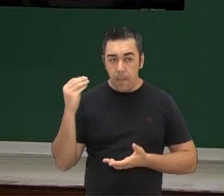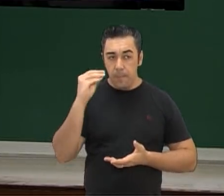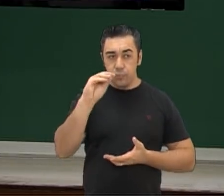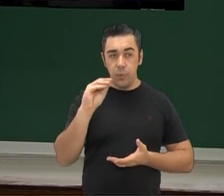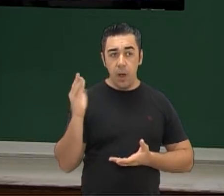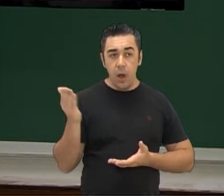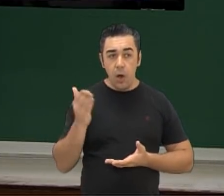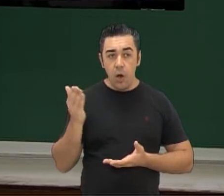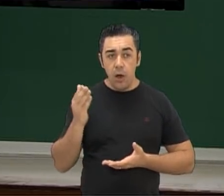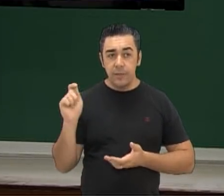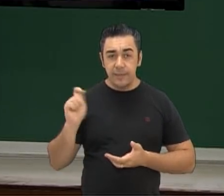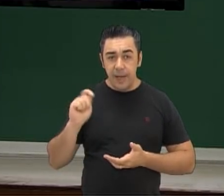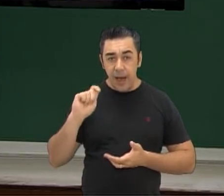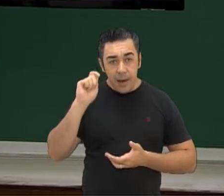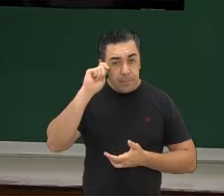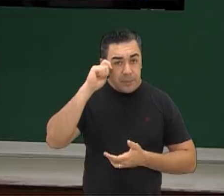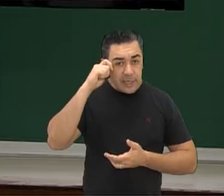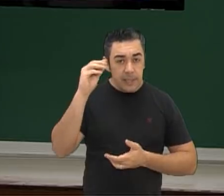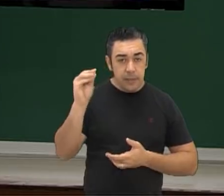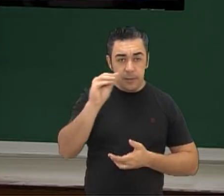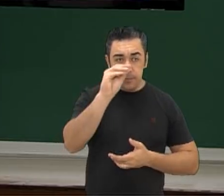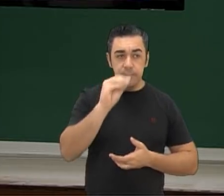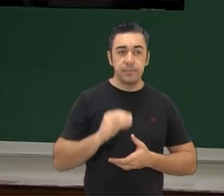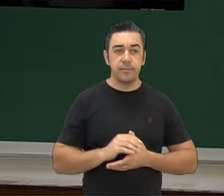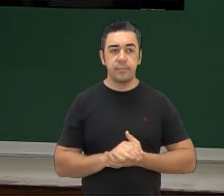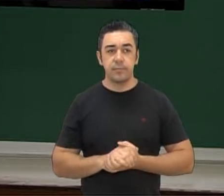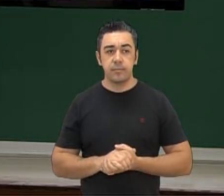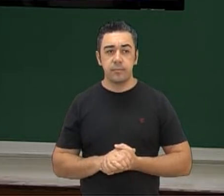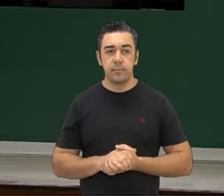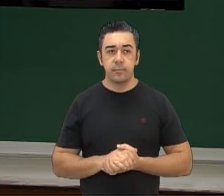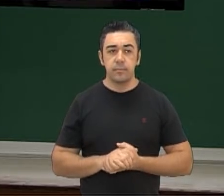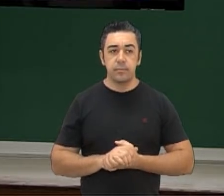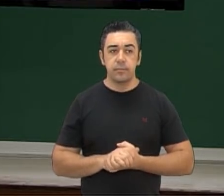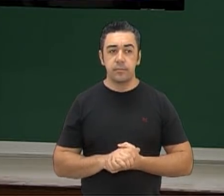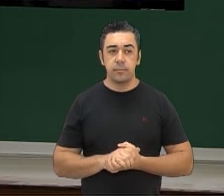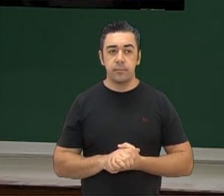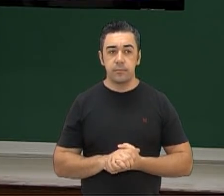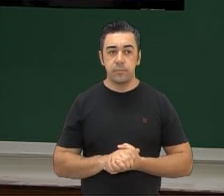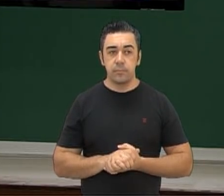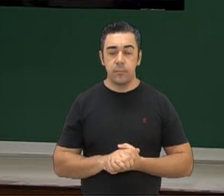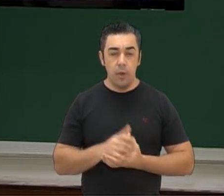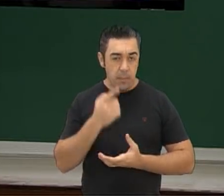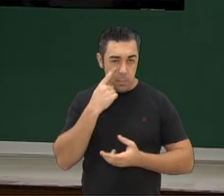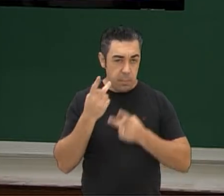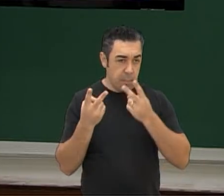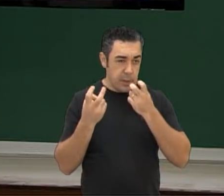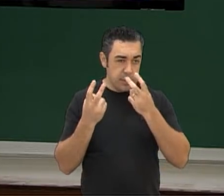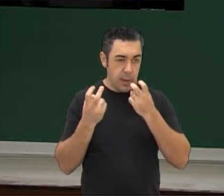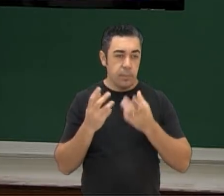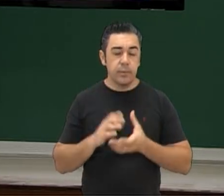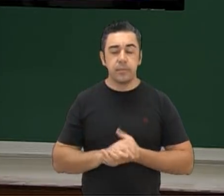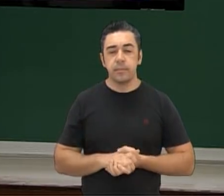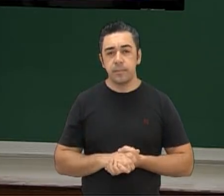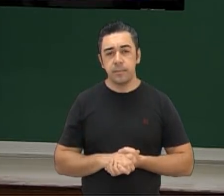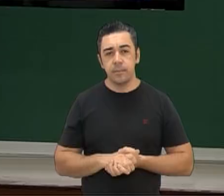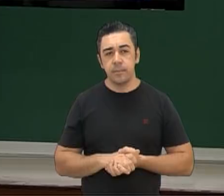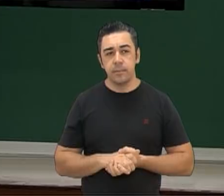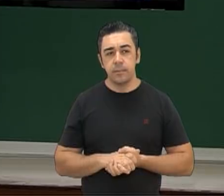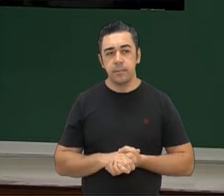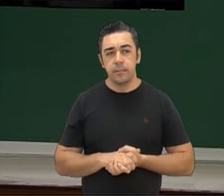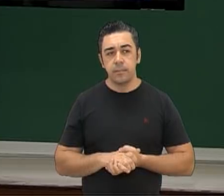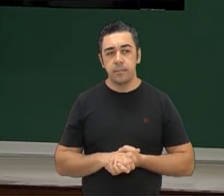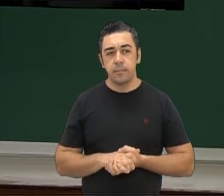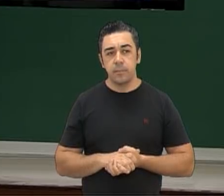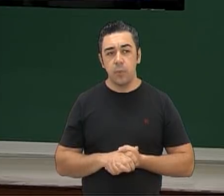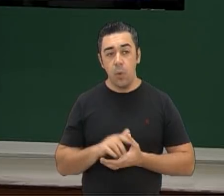agora. A gente pode fazer o encaixe agora do olho do emoji, veja que ele já vai tomando forma. Aqui, a gente vai